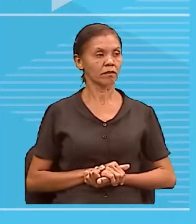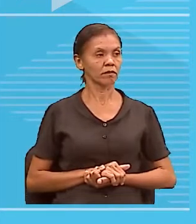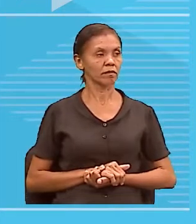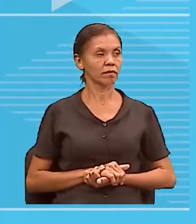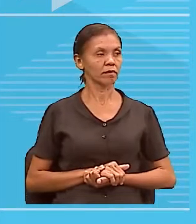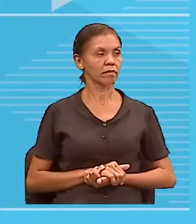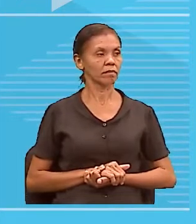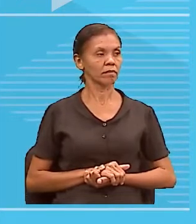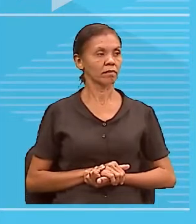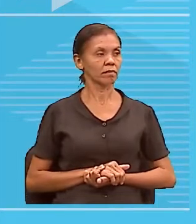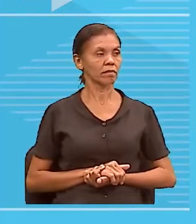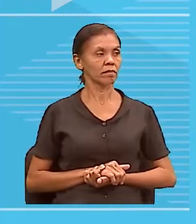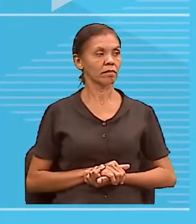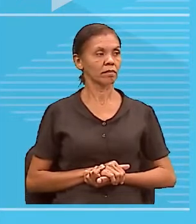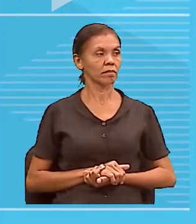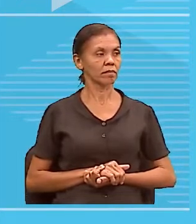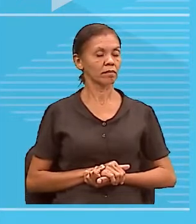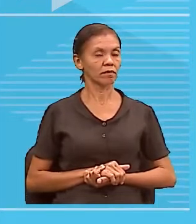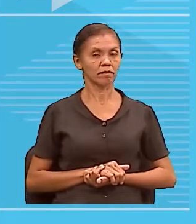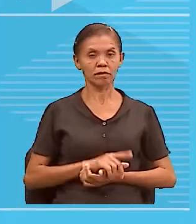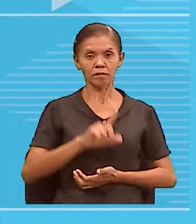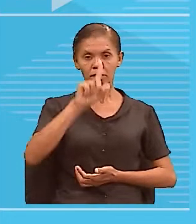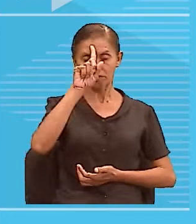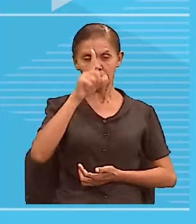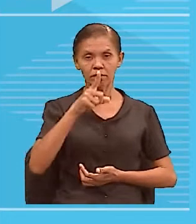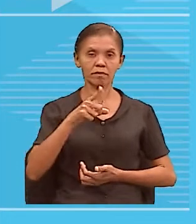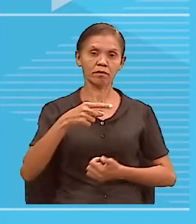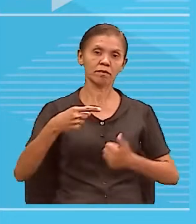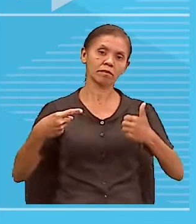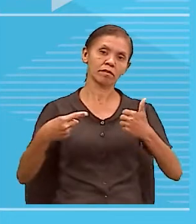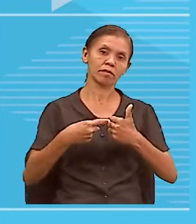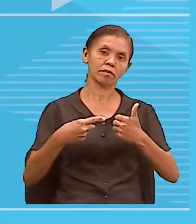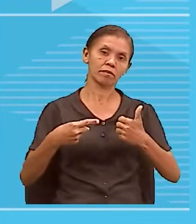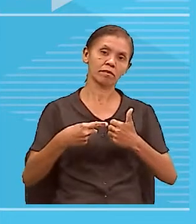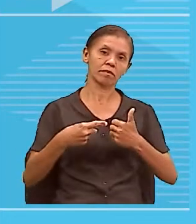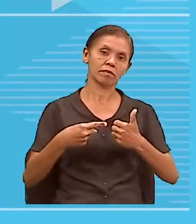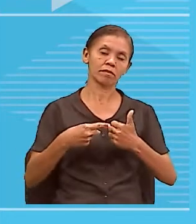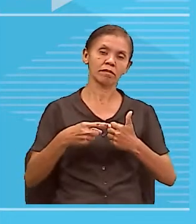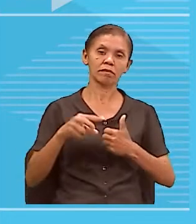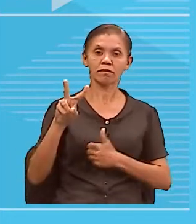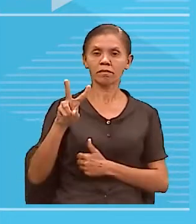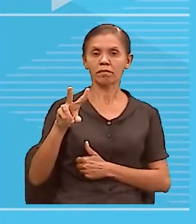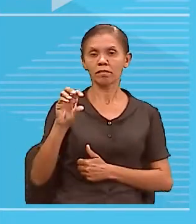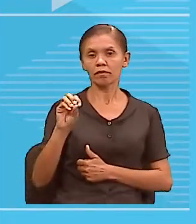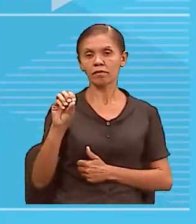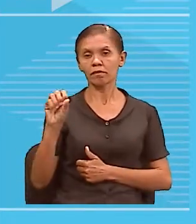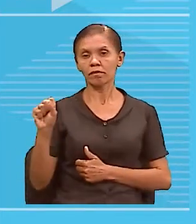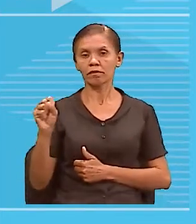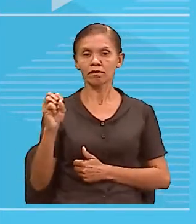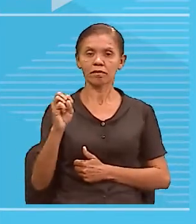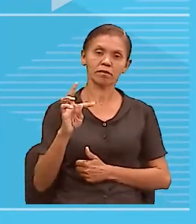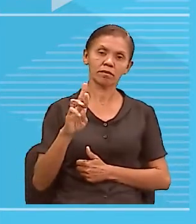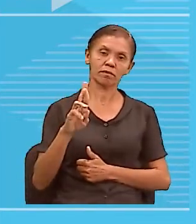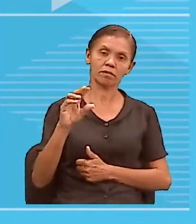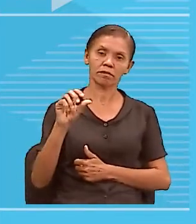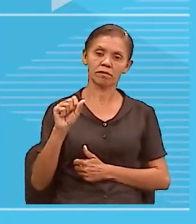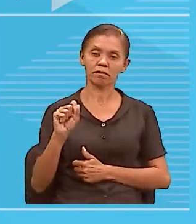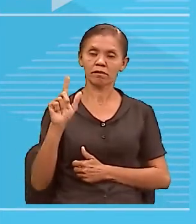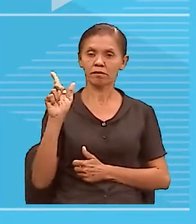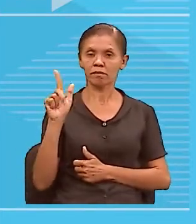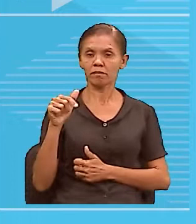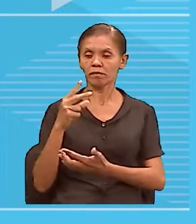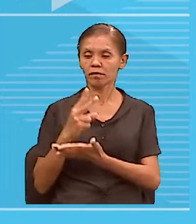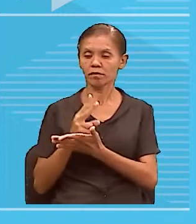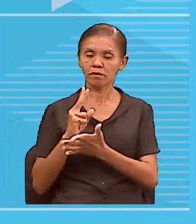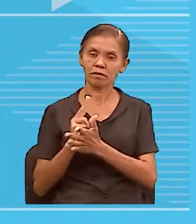b b b imperativo afirmativo para os outros é sempre com de no final porque vende o infinitivo